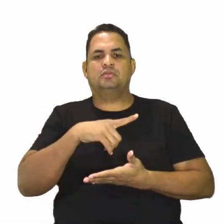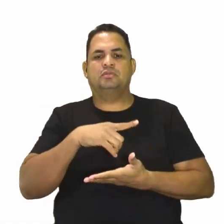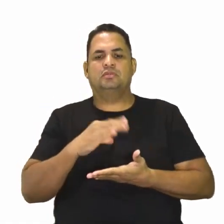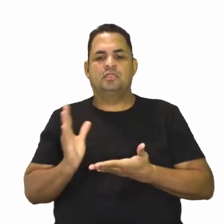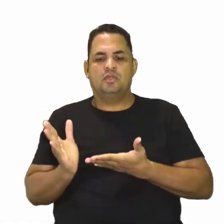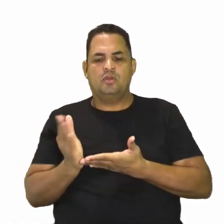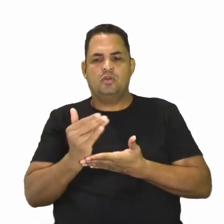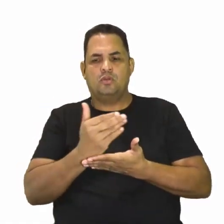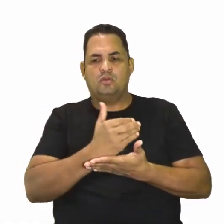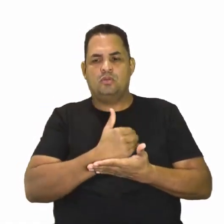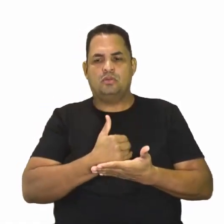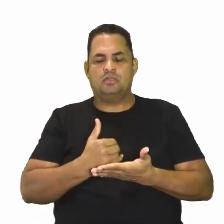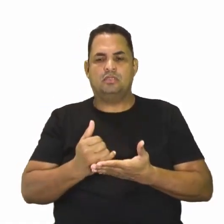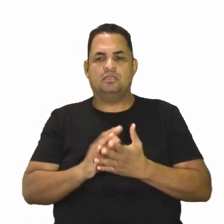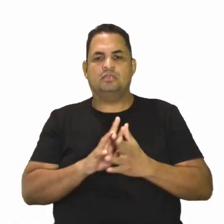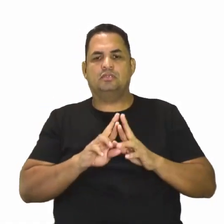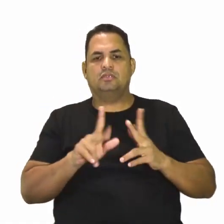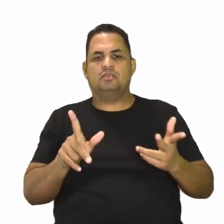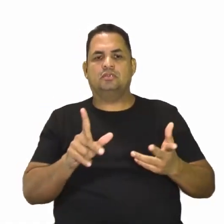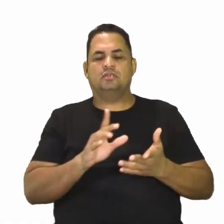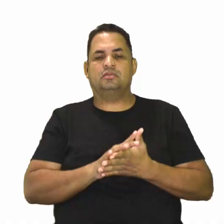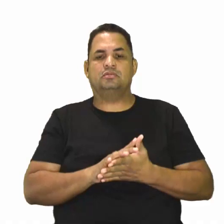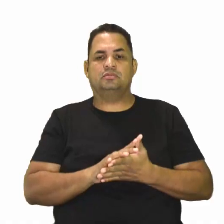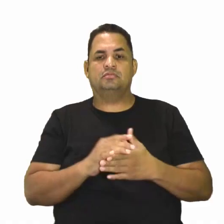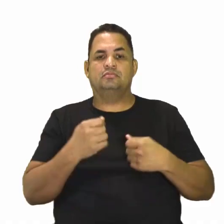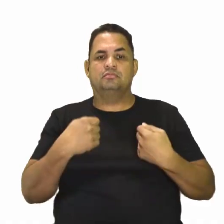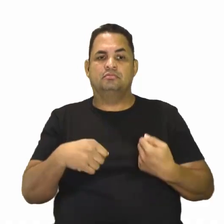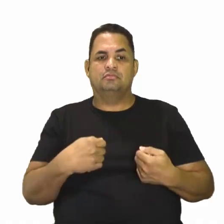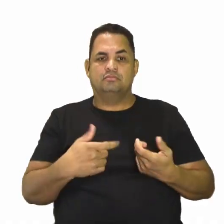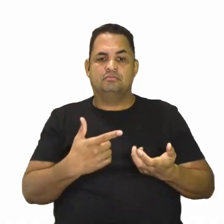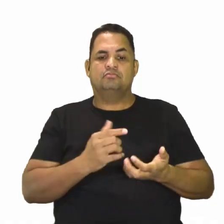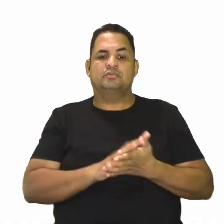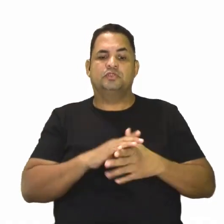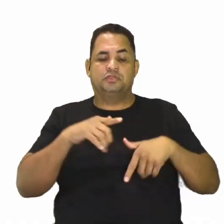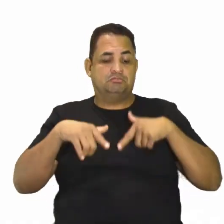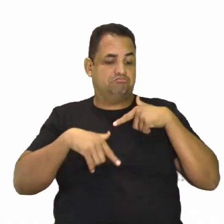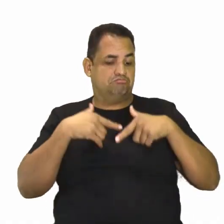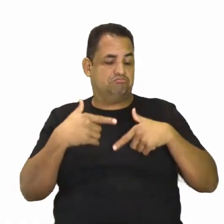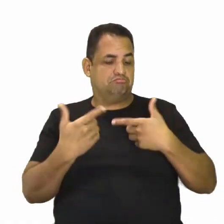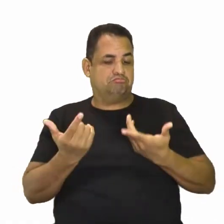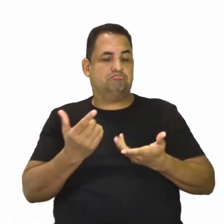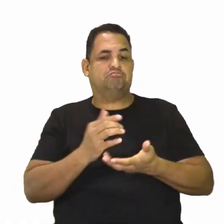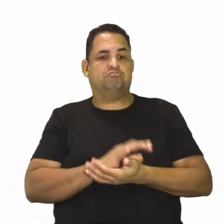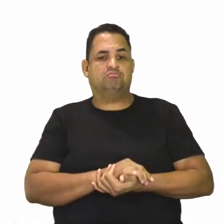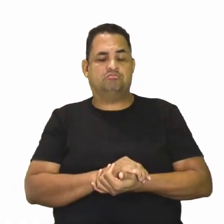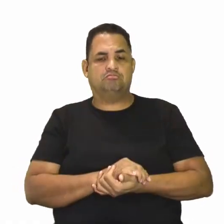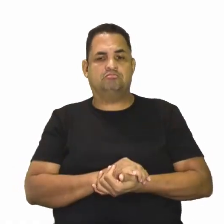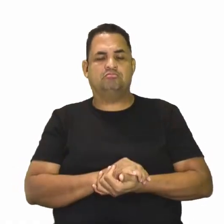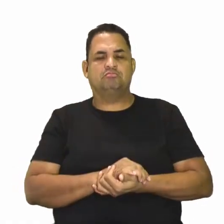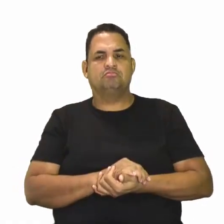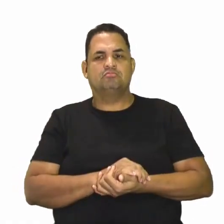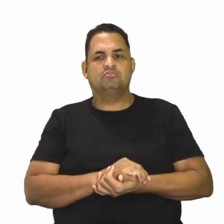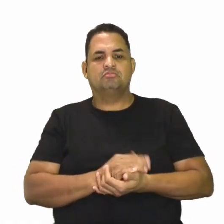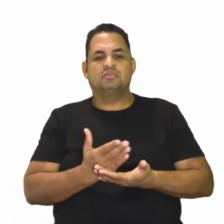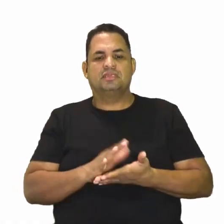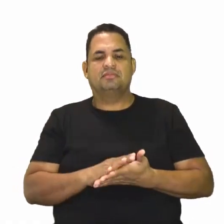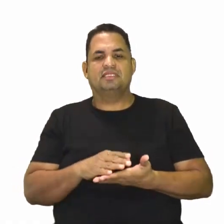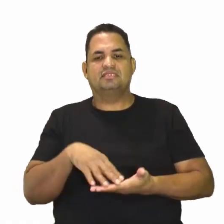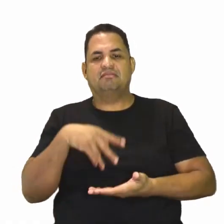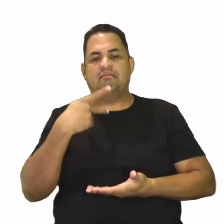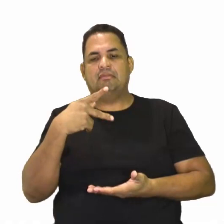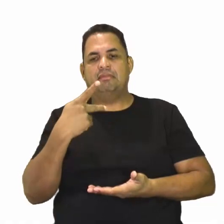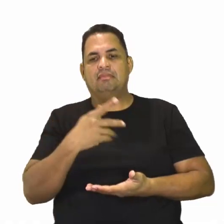safras diferentes, então você vai ter mas tem que ter uma mão de obra. O pessoal acha que é assim,